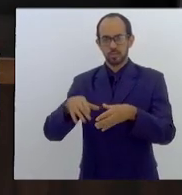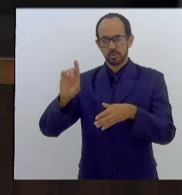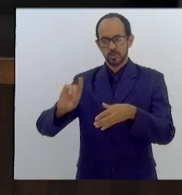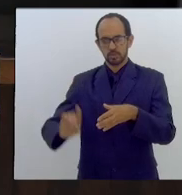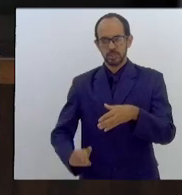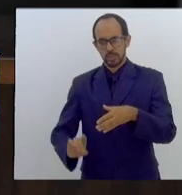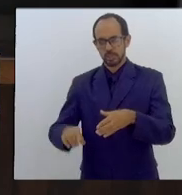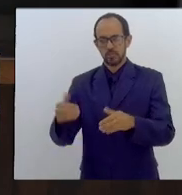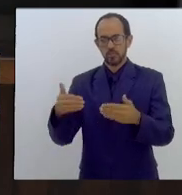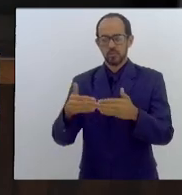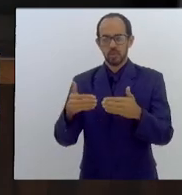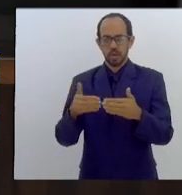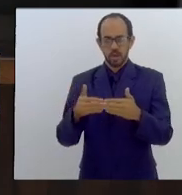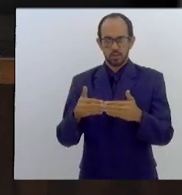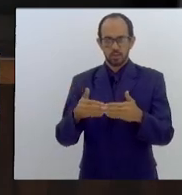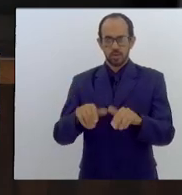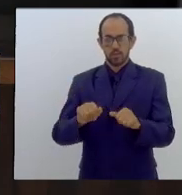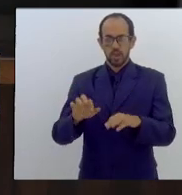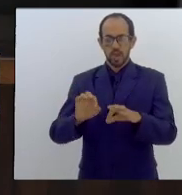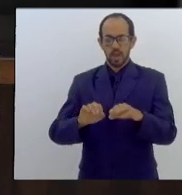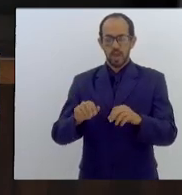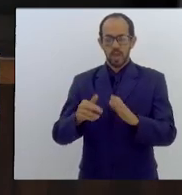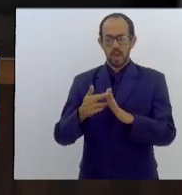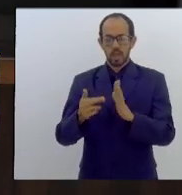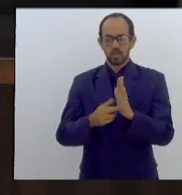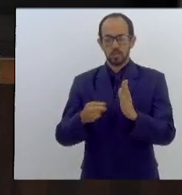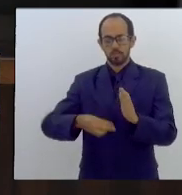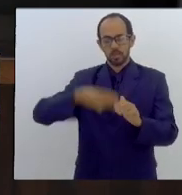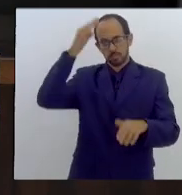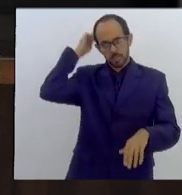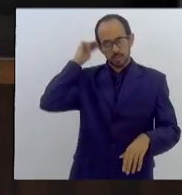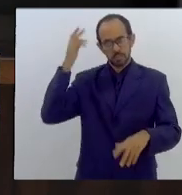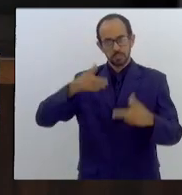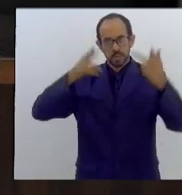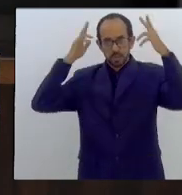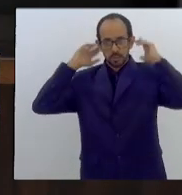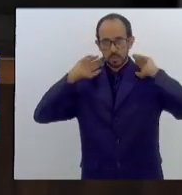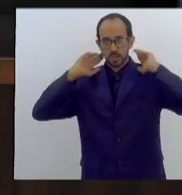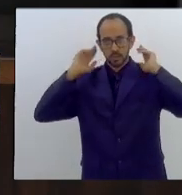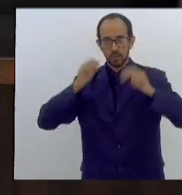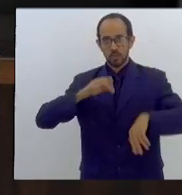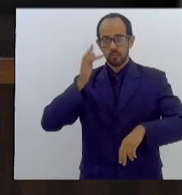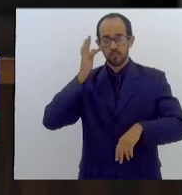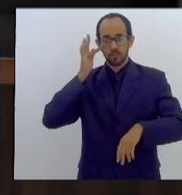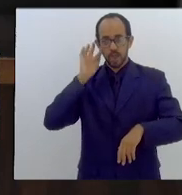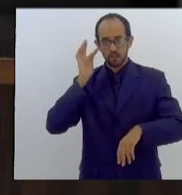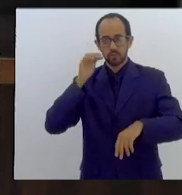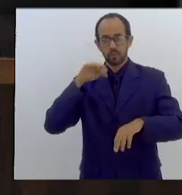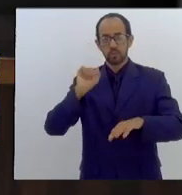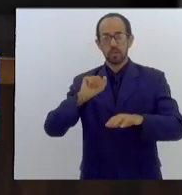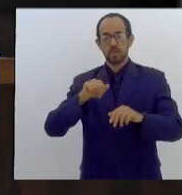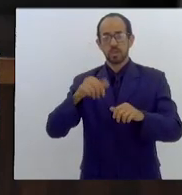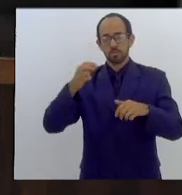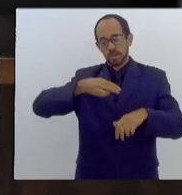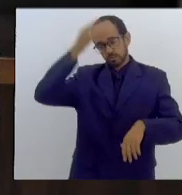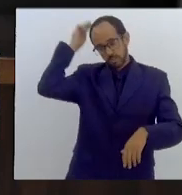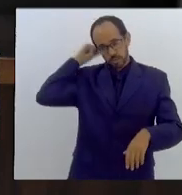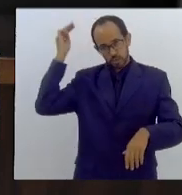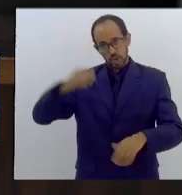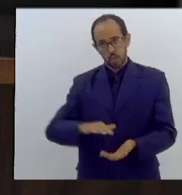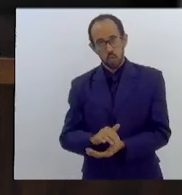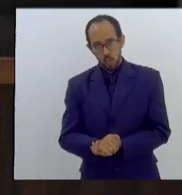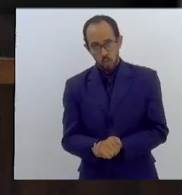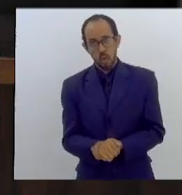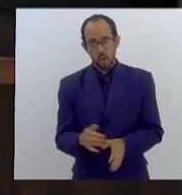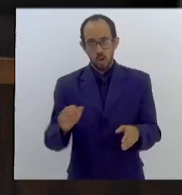de orçamento favorável. Relatores, deputados Márcio Pacheco, Marcelo Cabeleireiro, Flávio Serafini e Márcio Pacheco. Em votação, emenda de